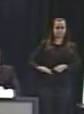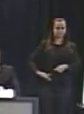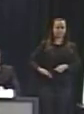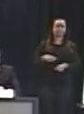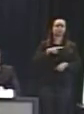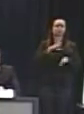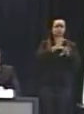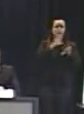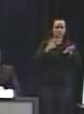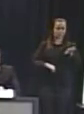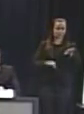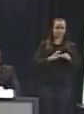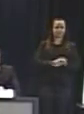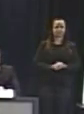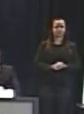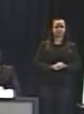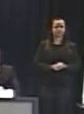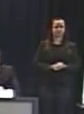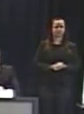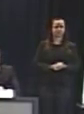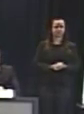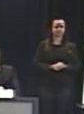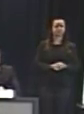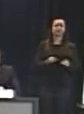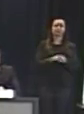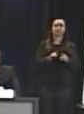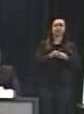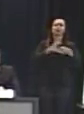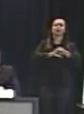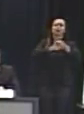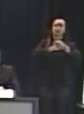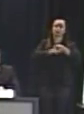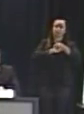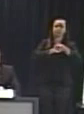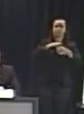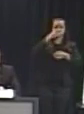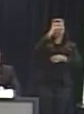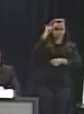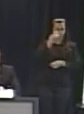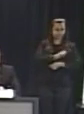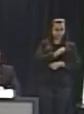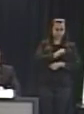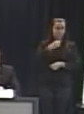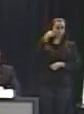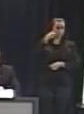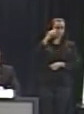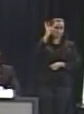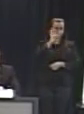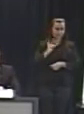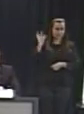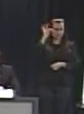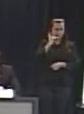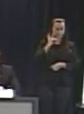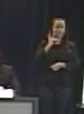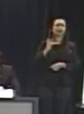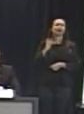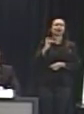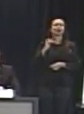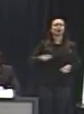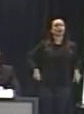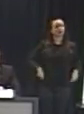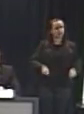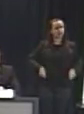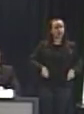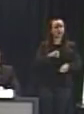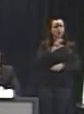Direitos da Pessoa com Deficiência. Cumprimentar e agradecer também a presença da deputada federal Rosinha da ADEFAL, do